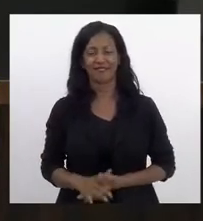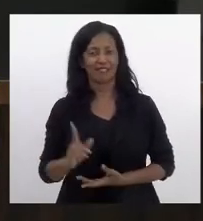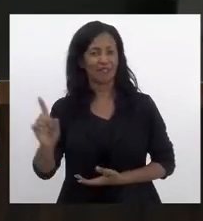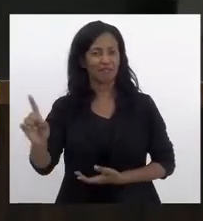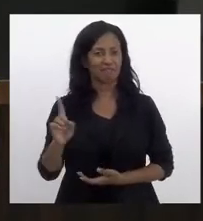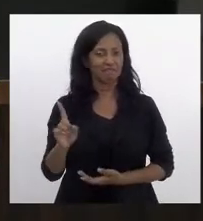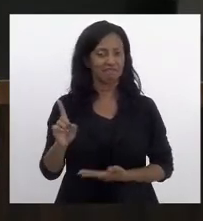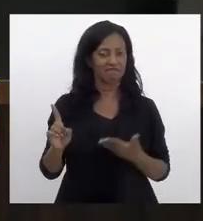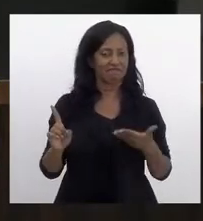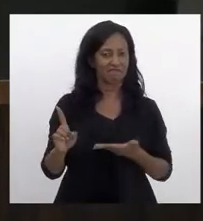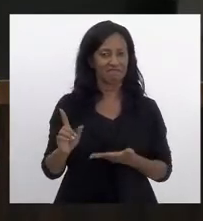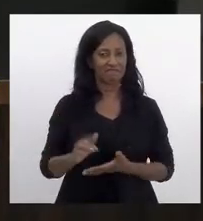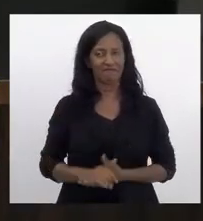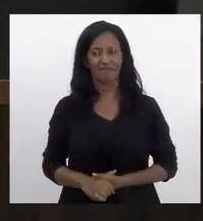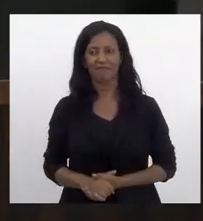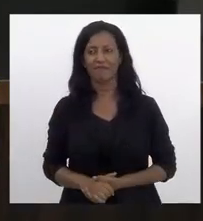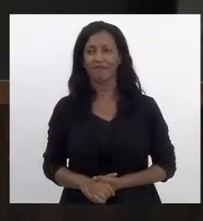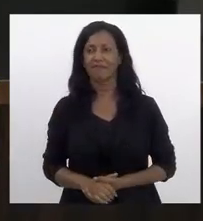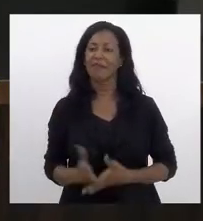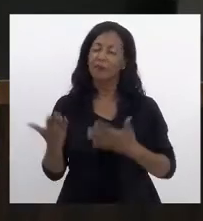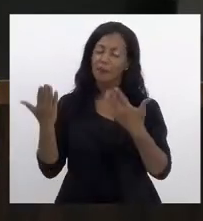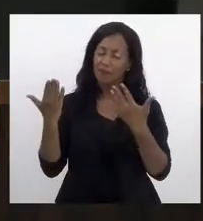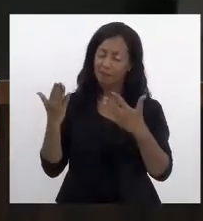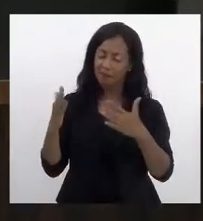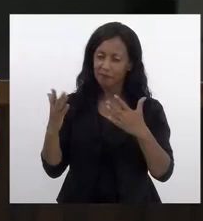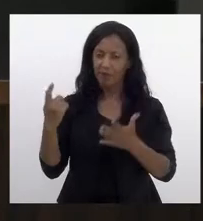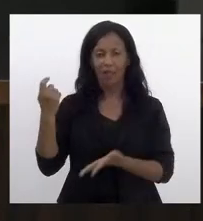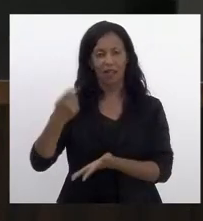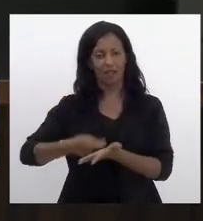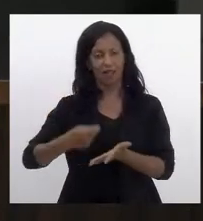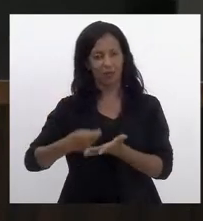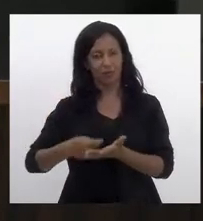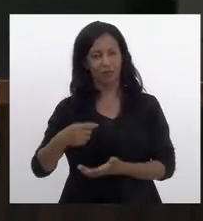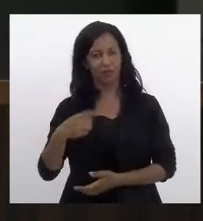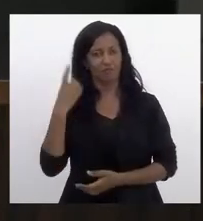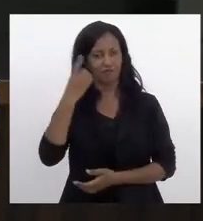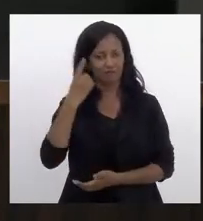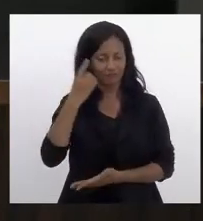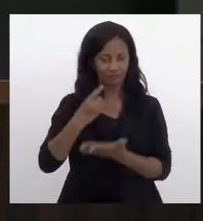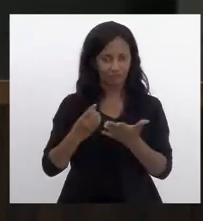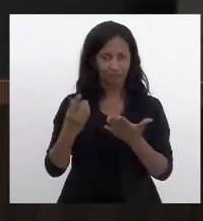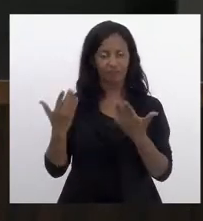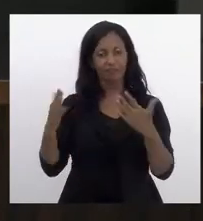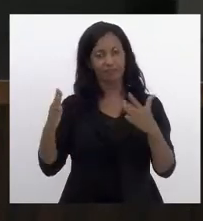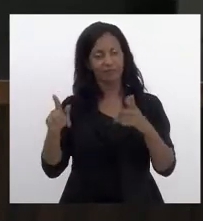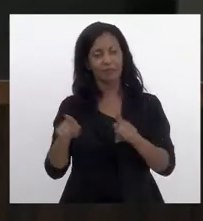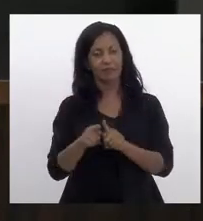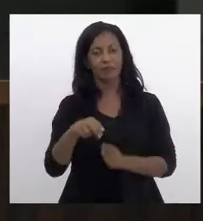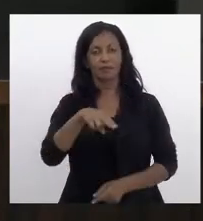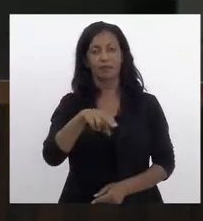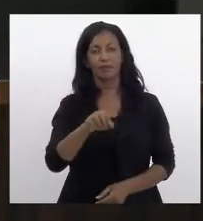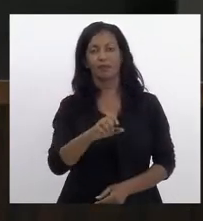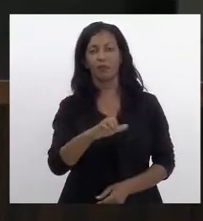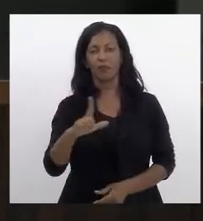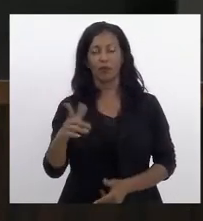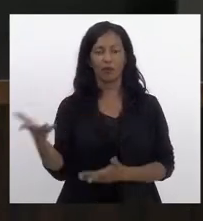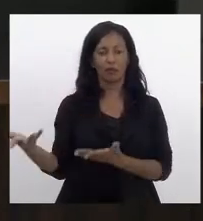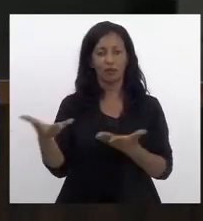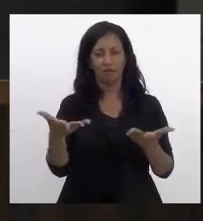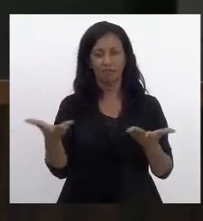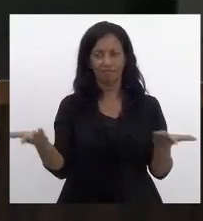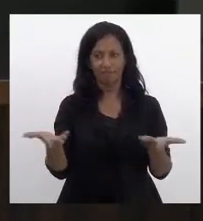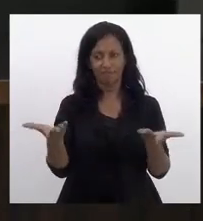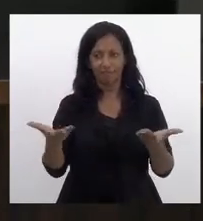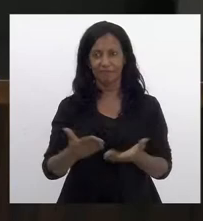Ele não entrou. Então, parabenizar a luta do deputado Marcelo, parabenizar também Noel, dizer que é